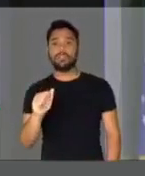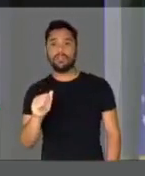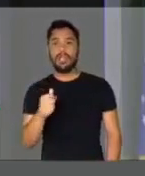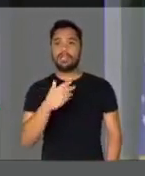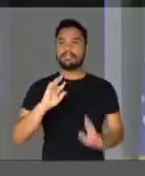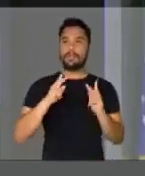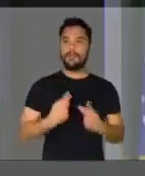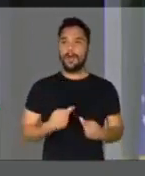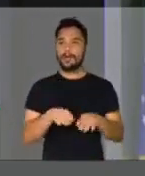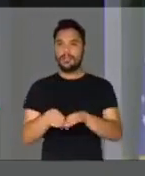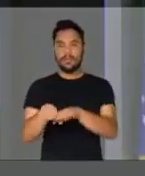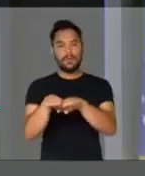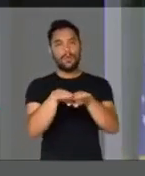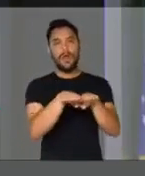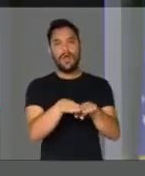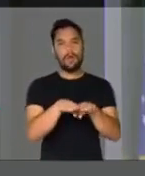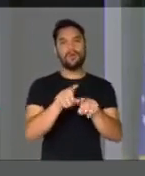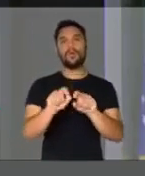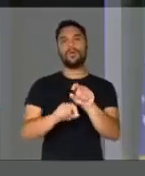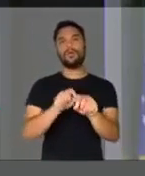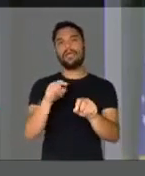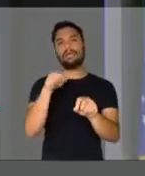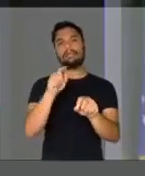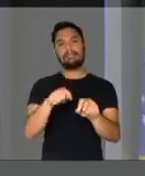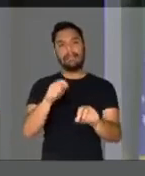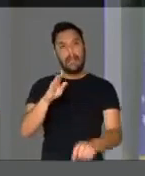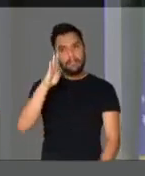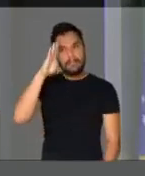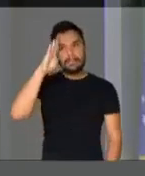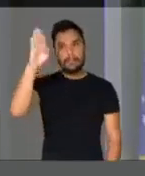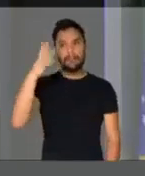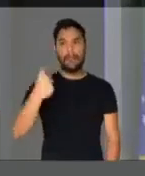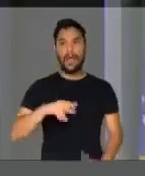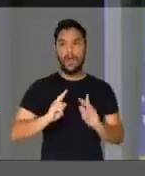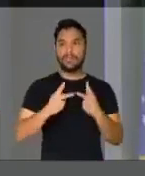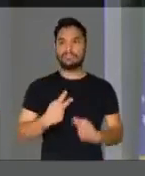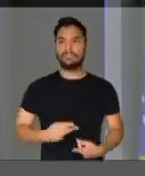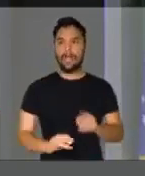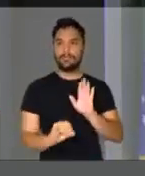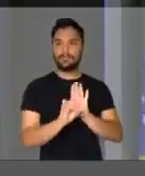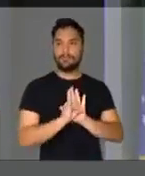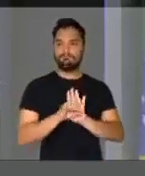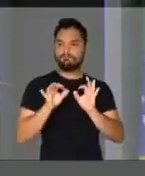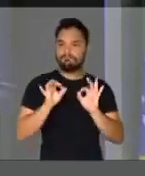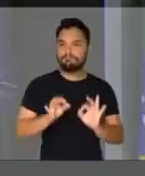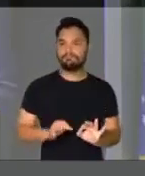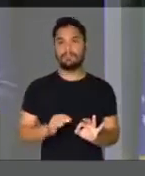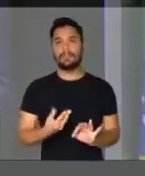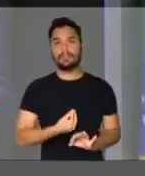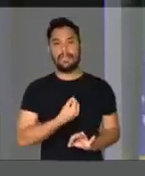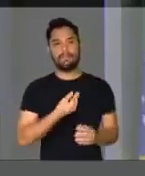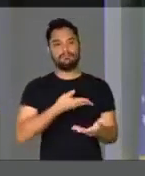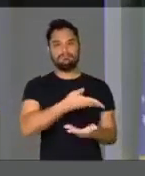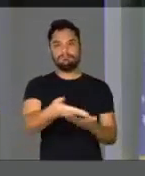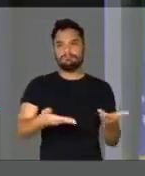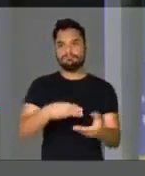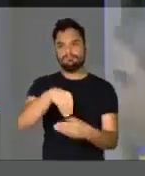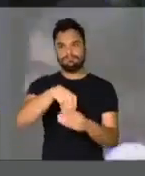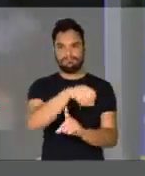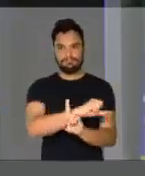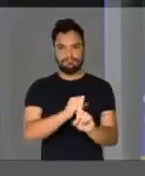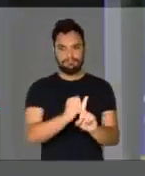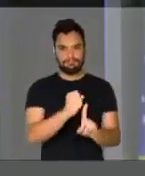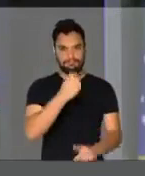uns aos outros, certificando os princípios imutáveis da isonomia e da dignidade humana nas relações